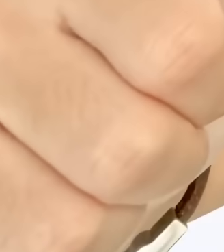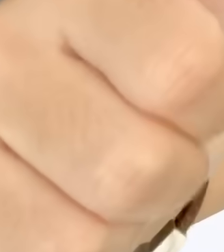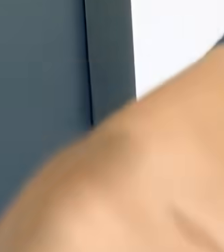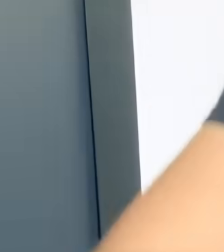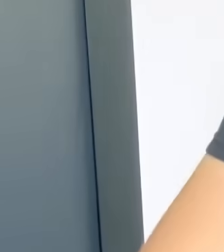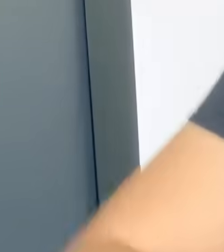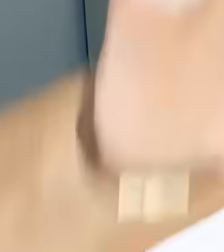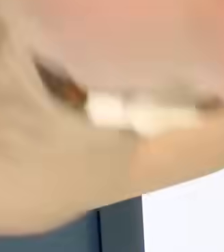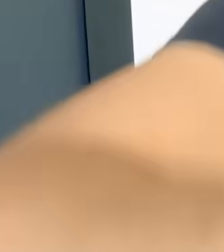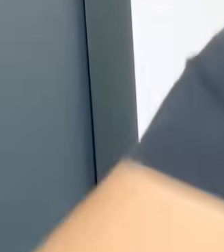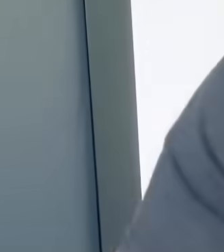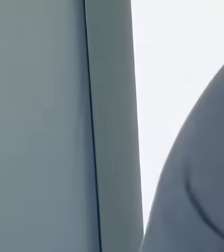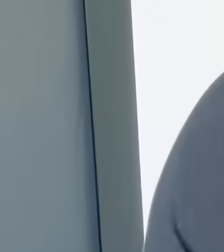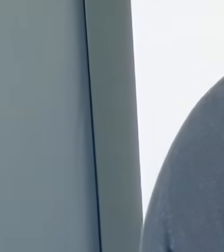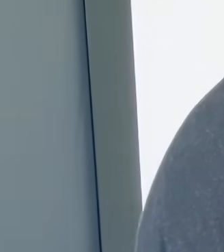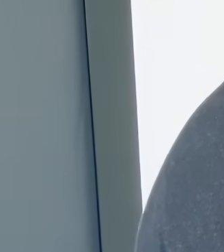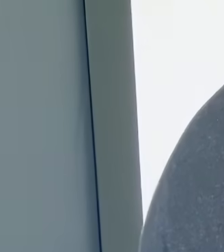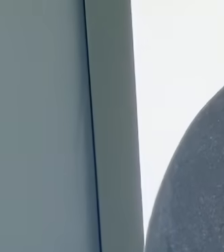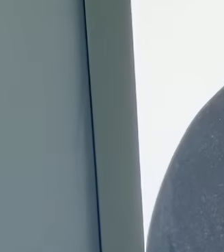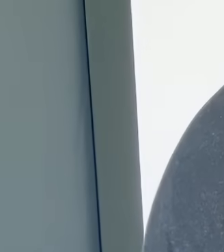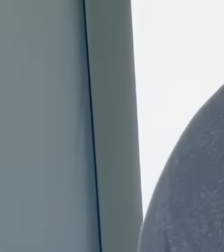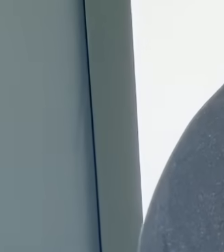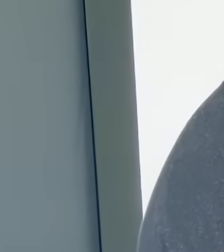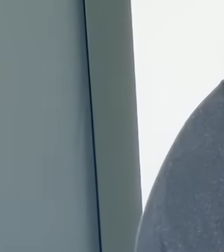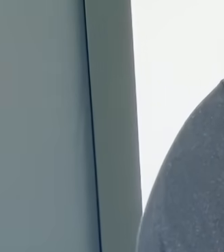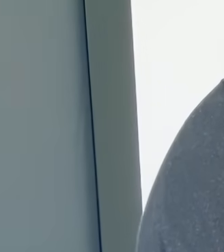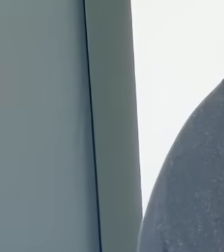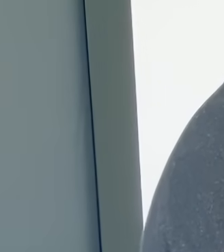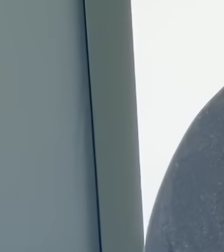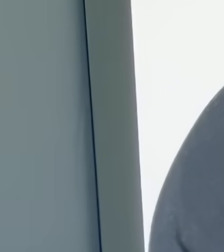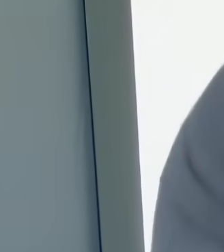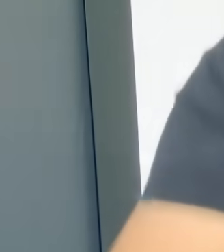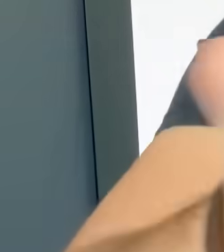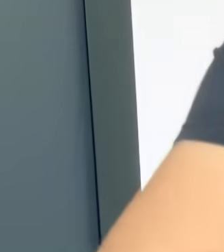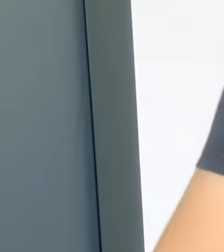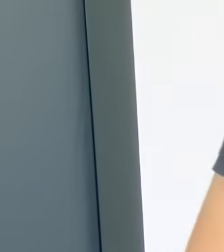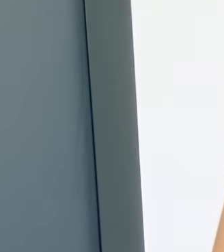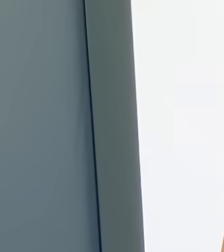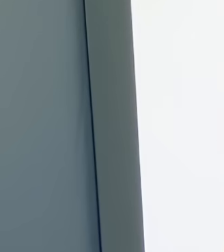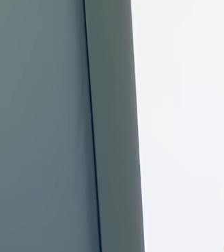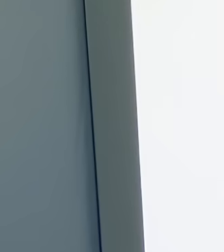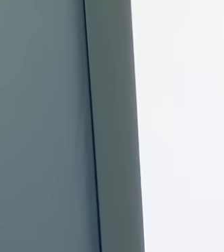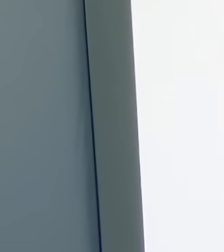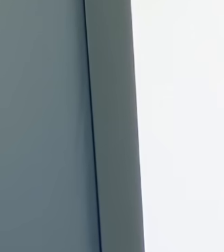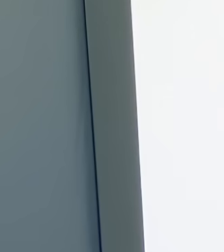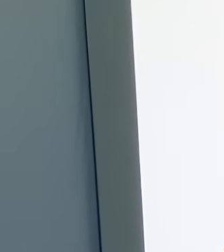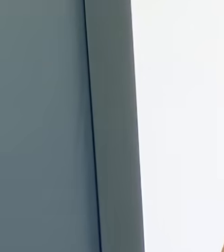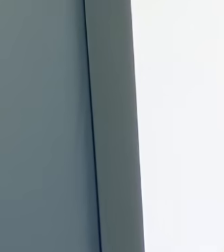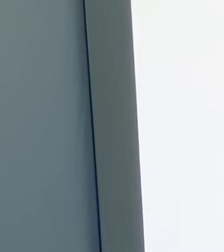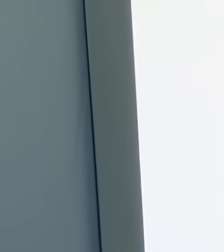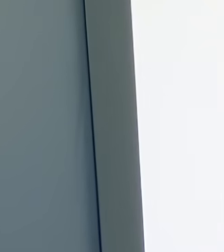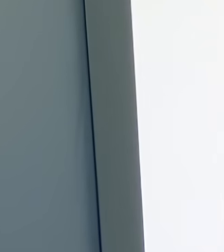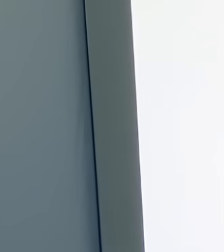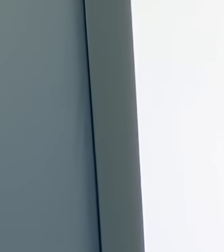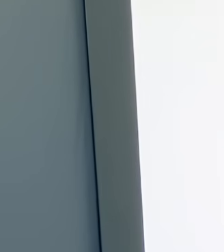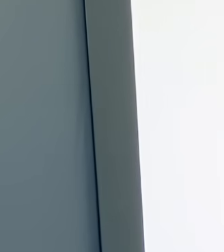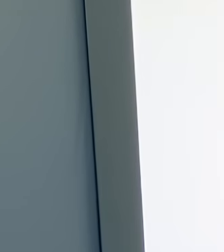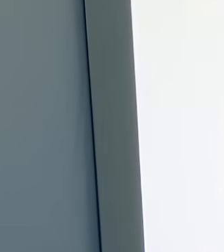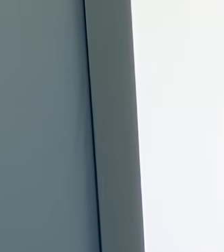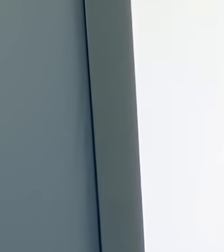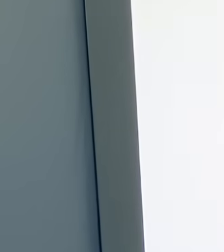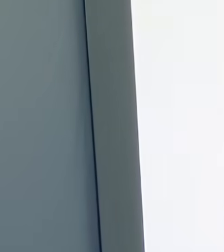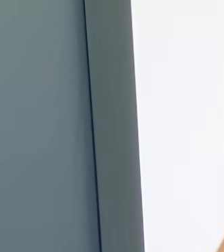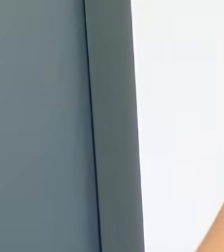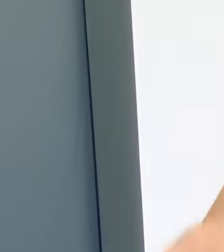Opa, tudo bem? Eu sou o Luiz Camargo e seja muito bem-vindo. Como você já deve saber, na quinta-feira a CPMI